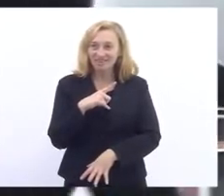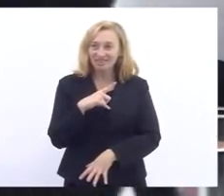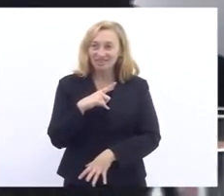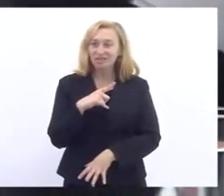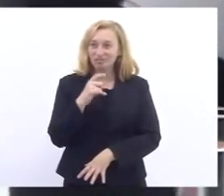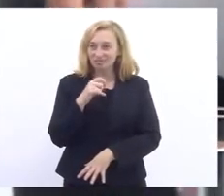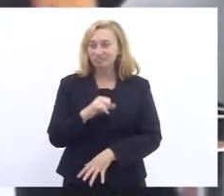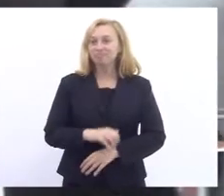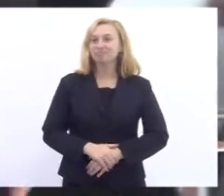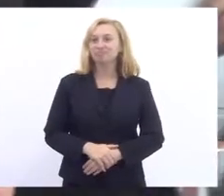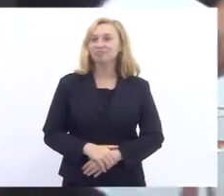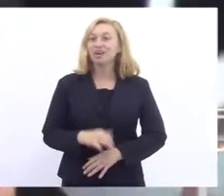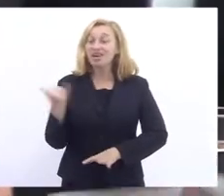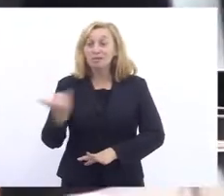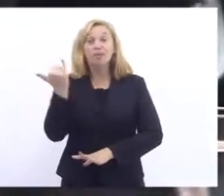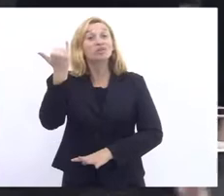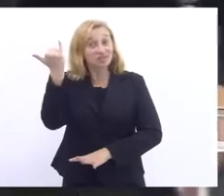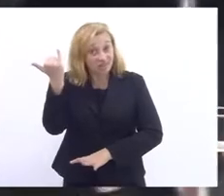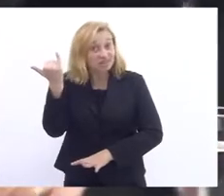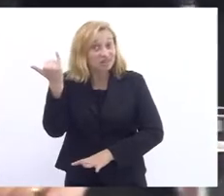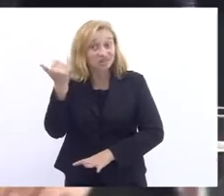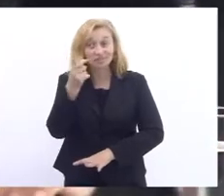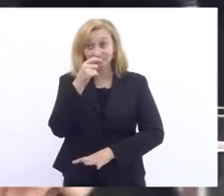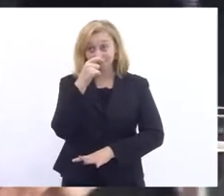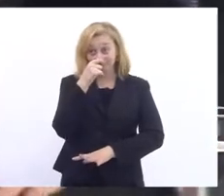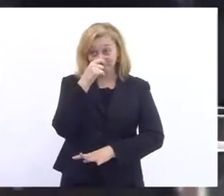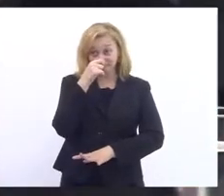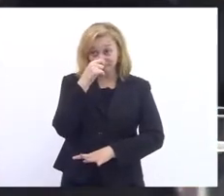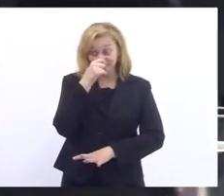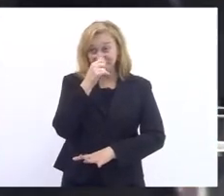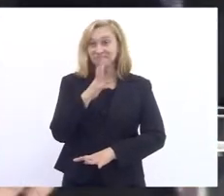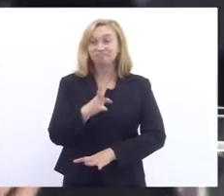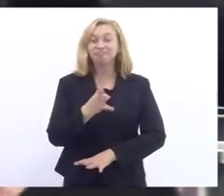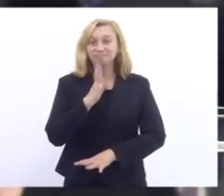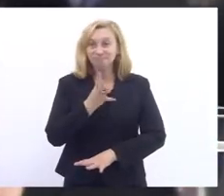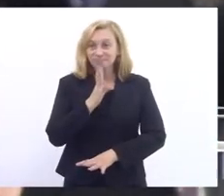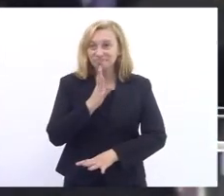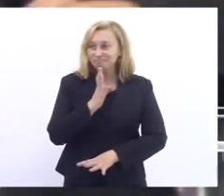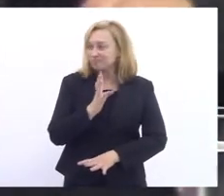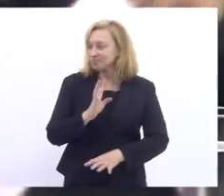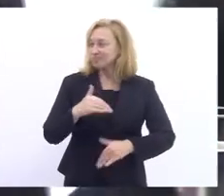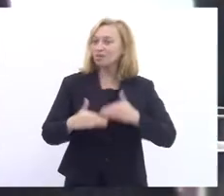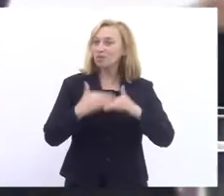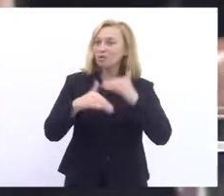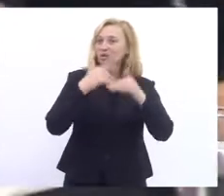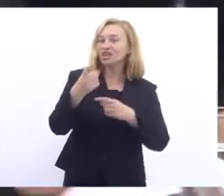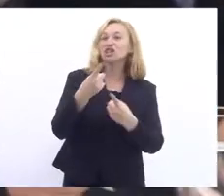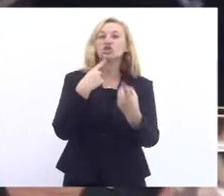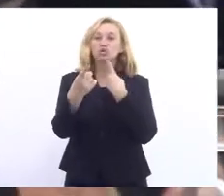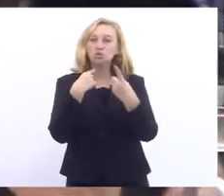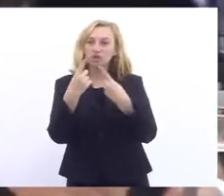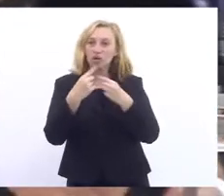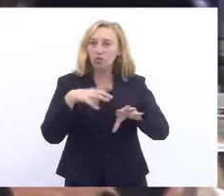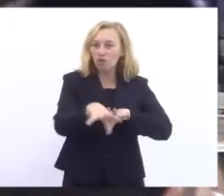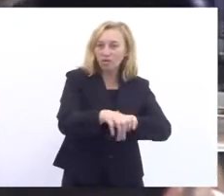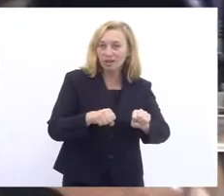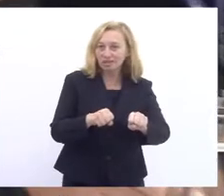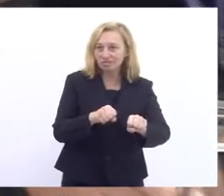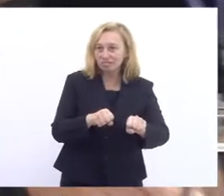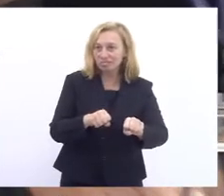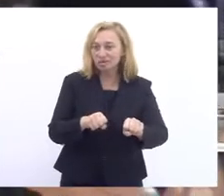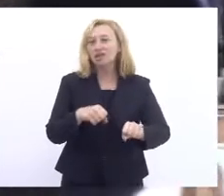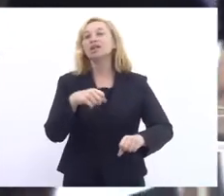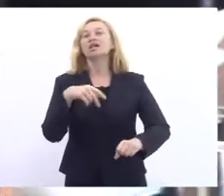protagonismo é muito importante muito reconhecido no processo de discussão e de formulação das políticas públicas